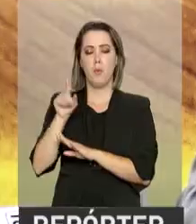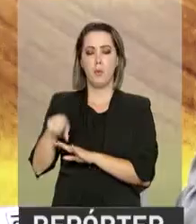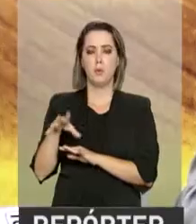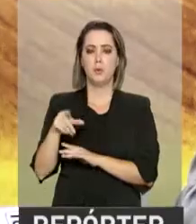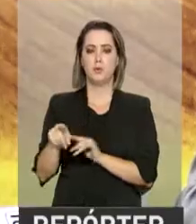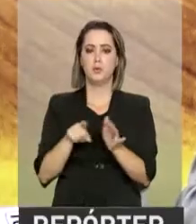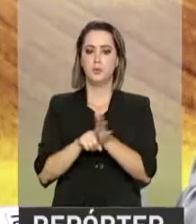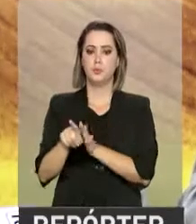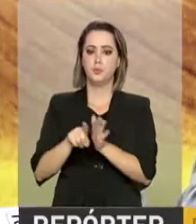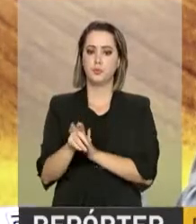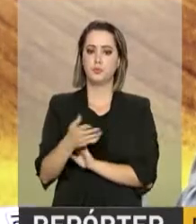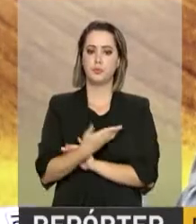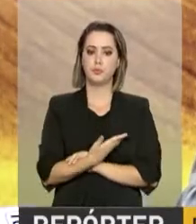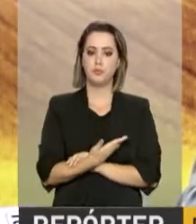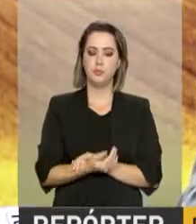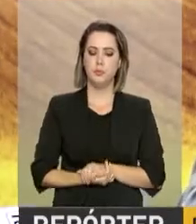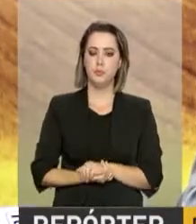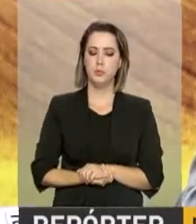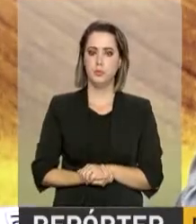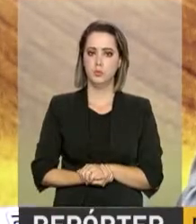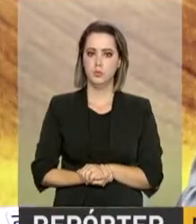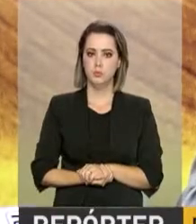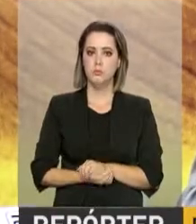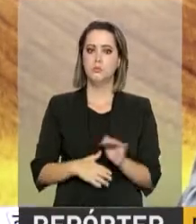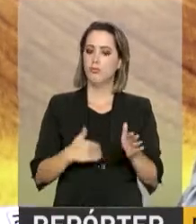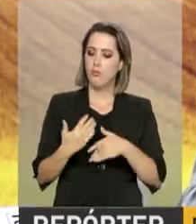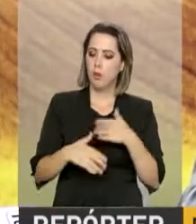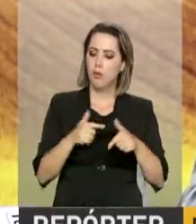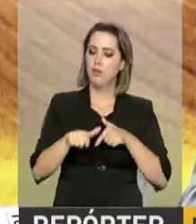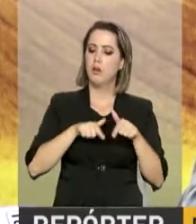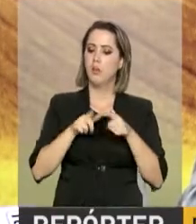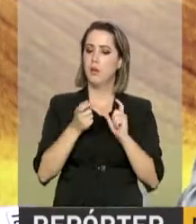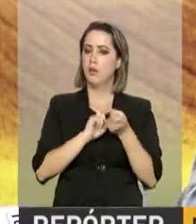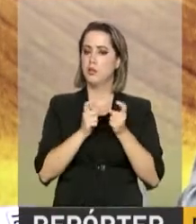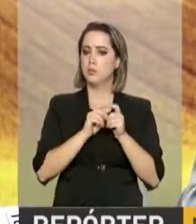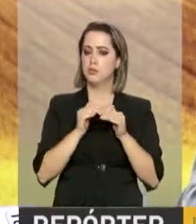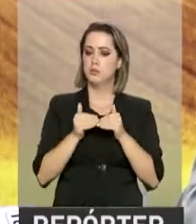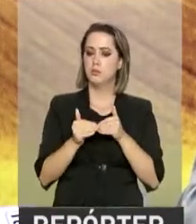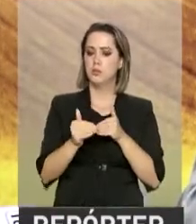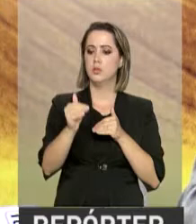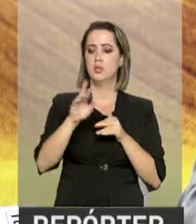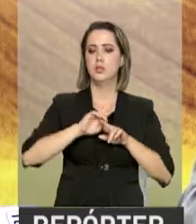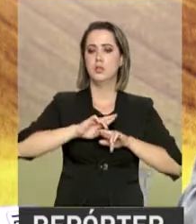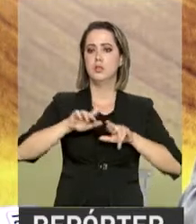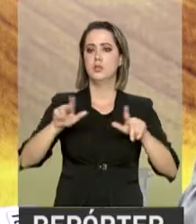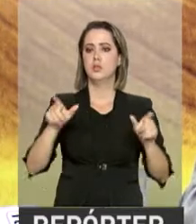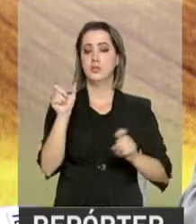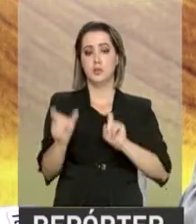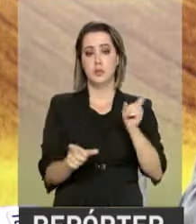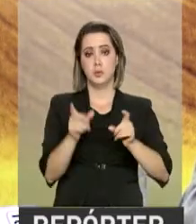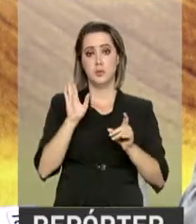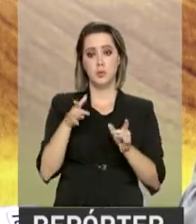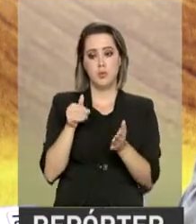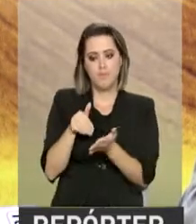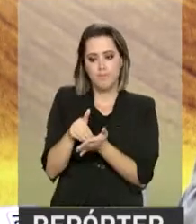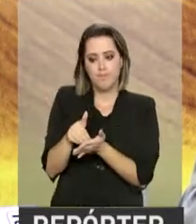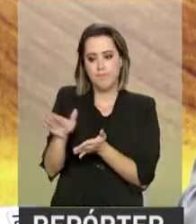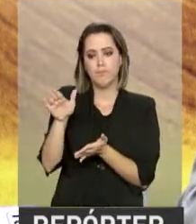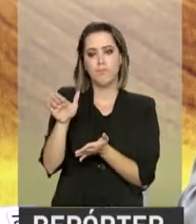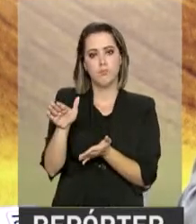Federal. Procedimentos administrativos têm sido tomados ao longo do tempo. Vários funcionários já foram